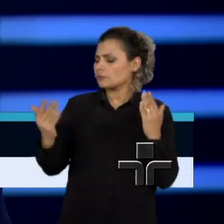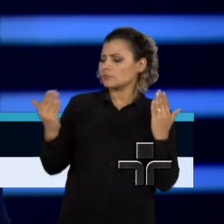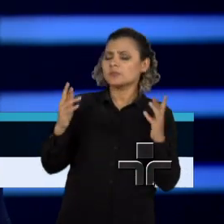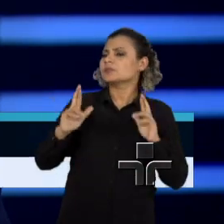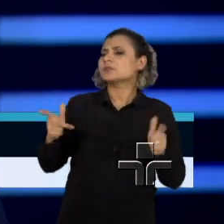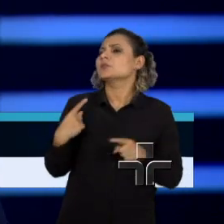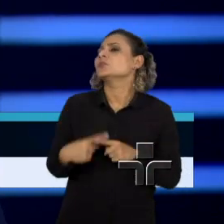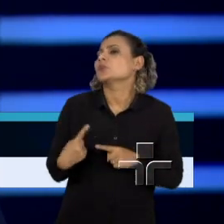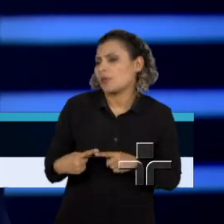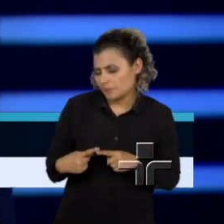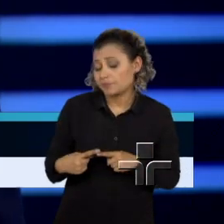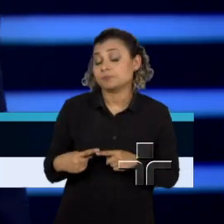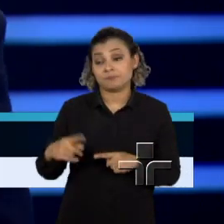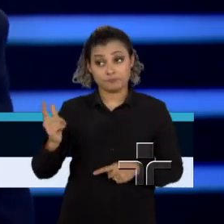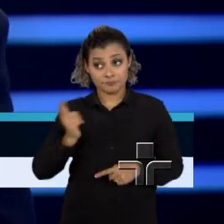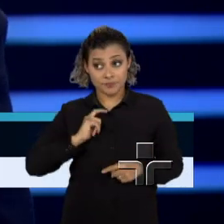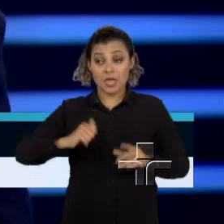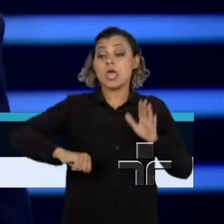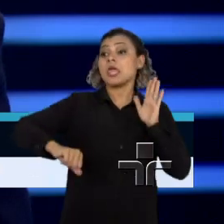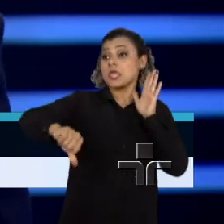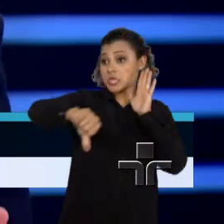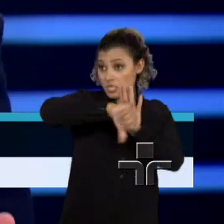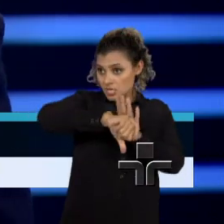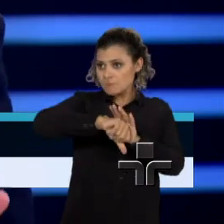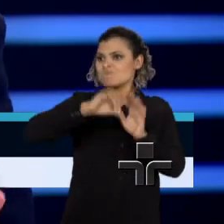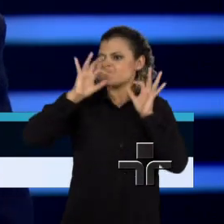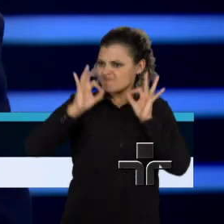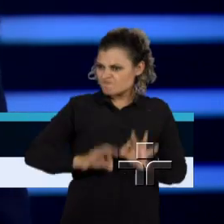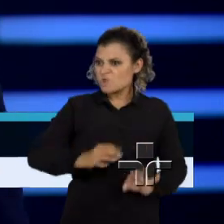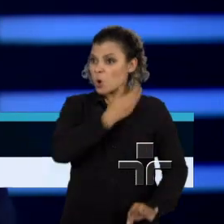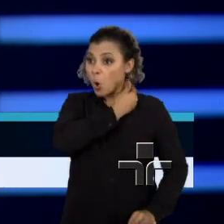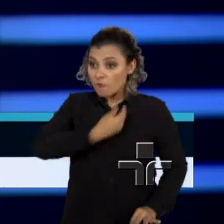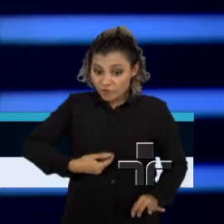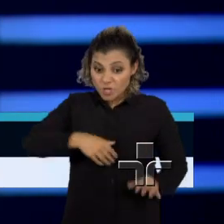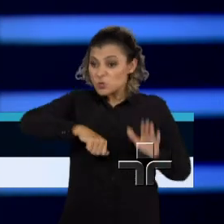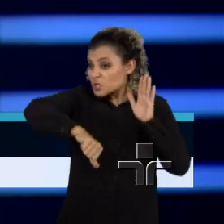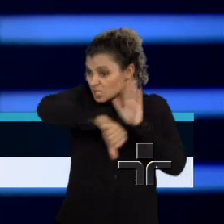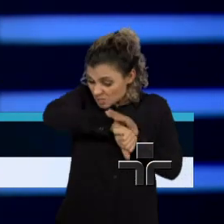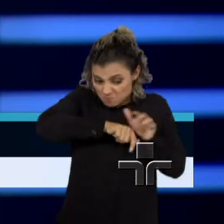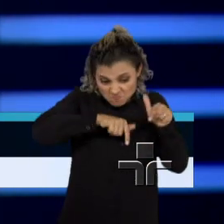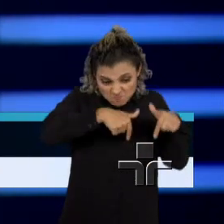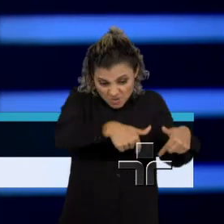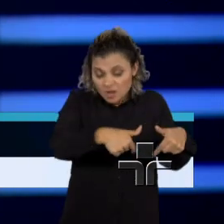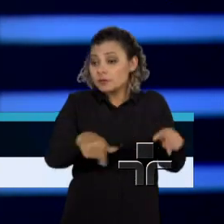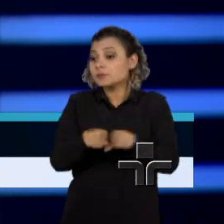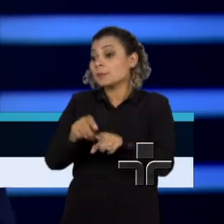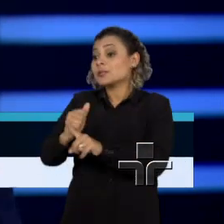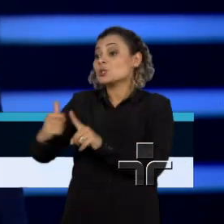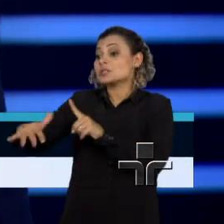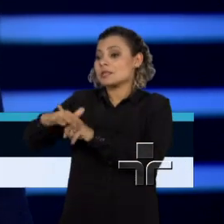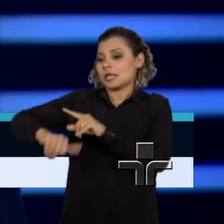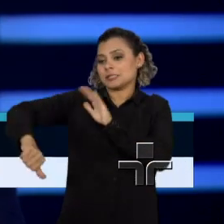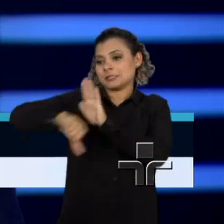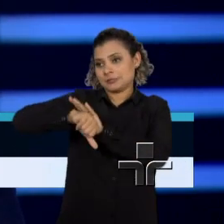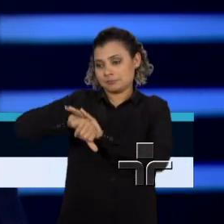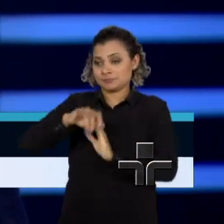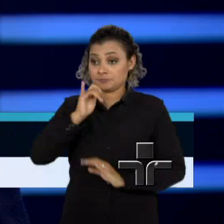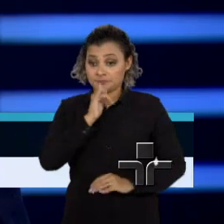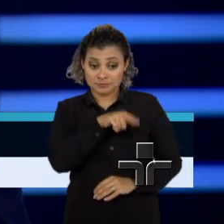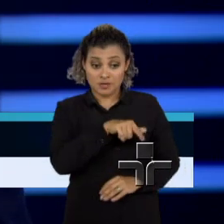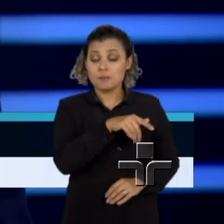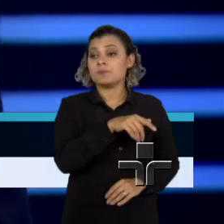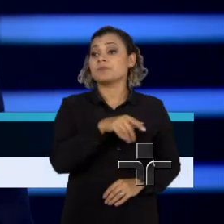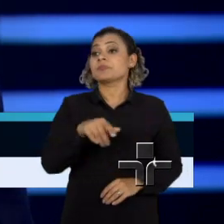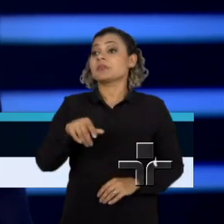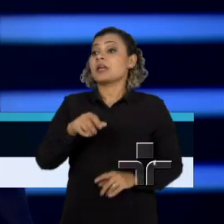que ocorre quando você tem o crime feito por agentes do Estado e crimes feitos por pessoas da sociedade? O crime do sujeito feito por